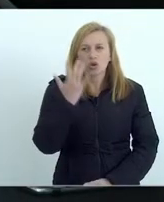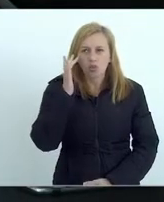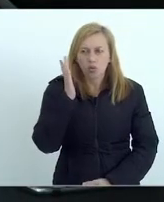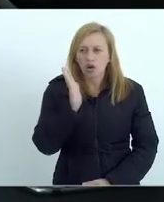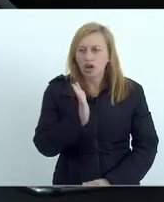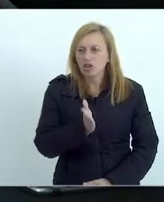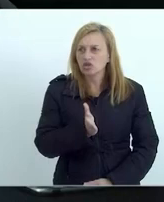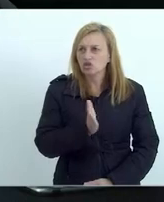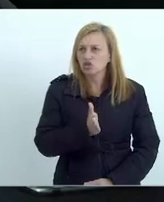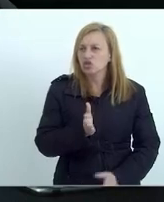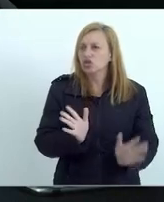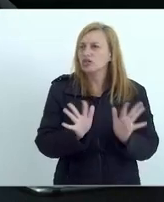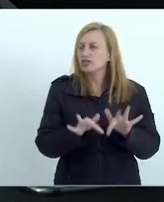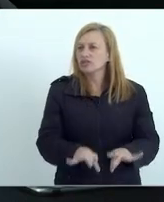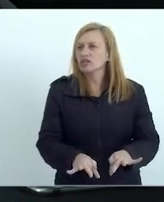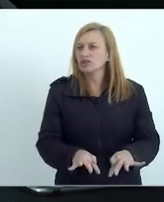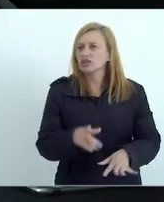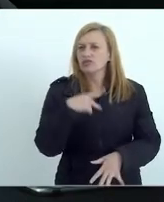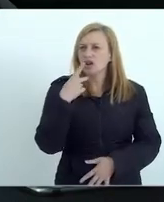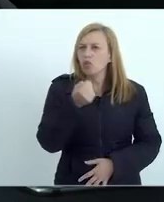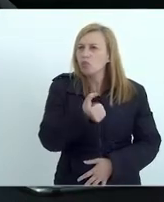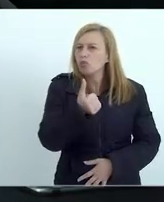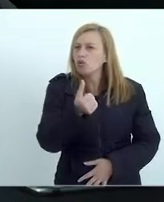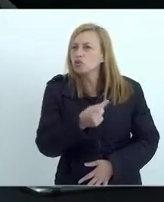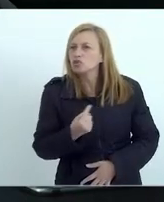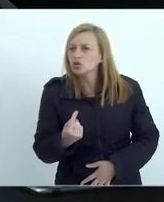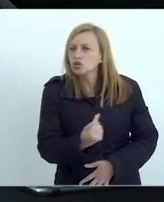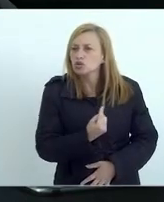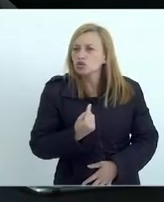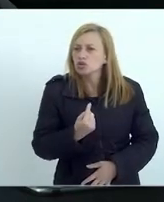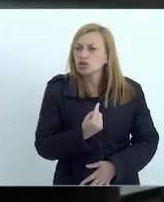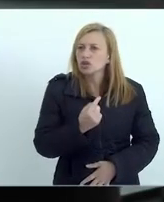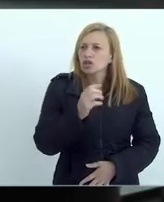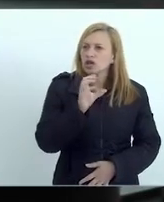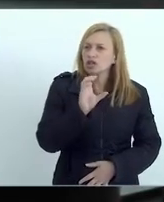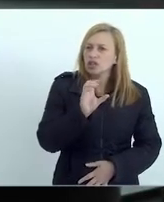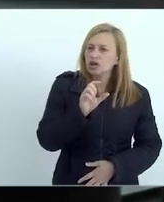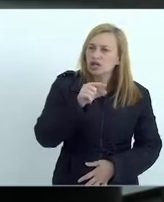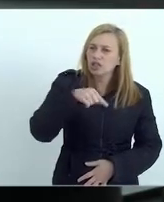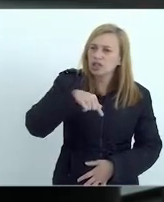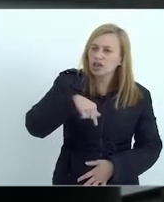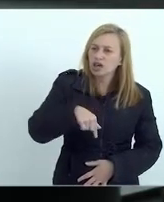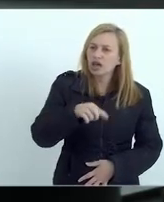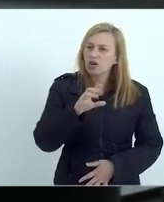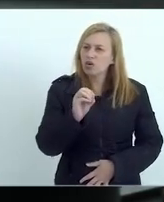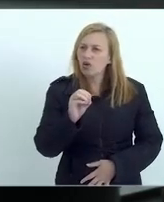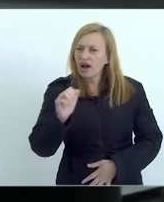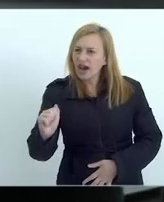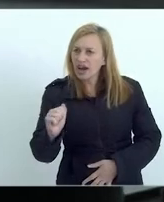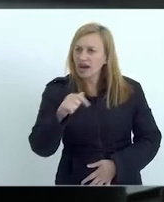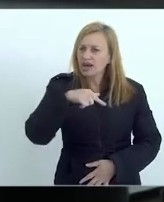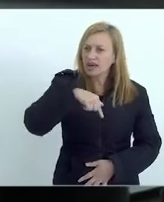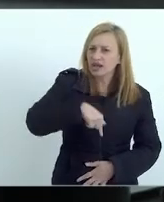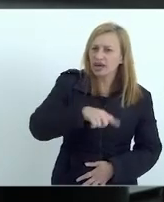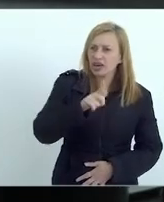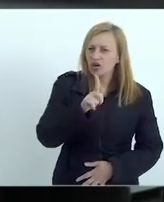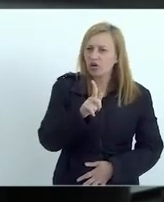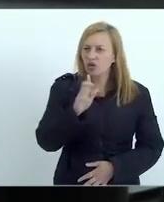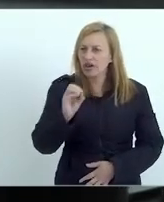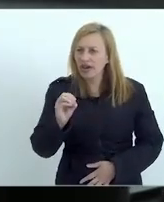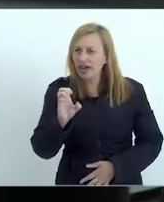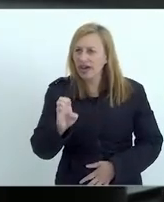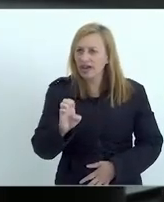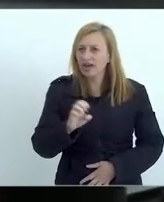do cfsd tá encerrado eu queria falar um pouco sobre o nosso que eu acho que o é que foi até que o comandante o secretário de Defesa Civil